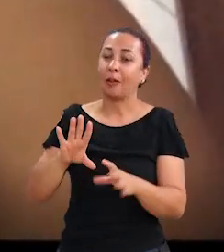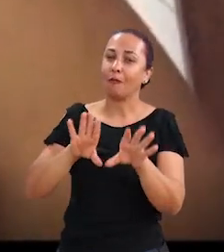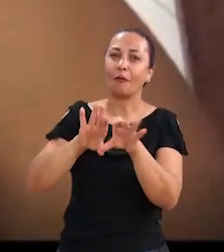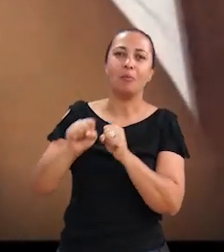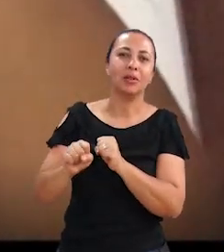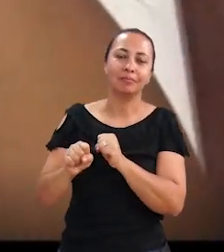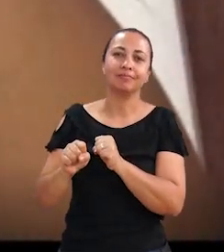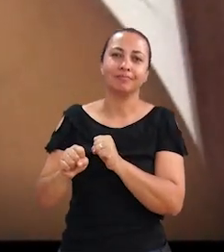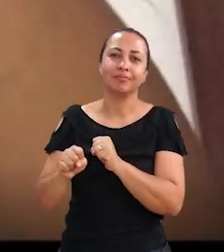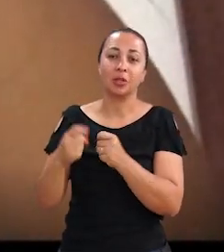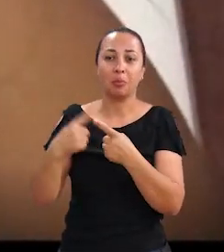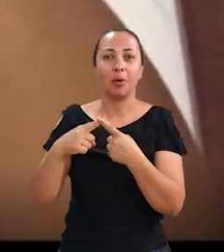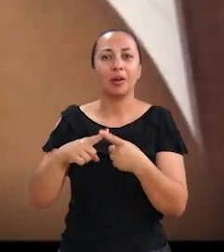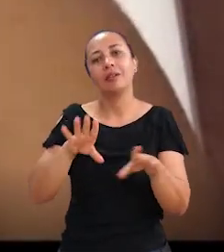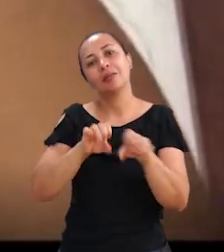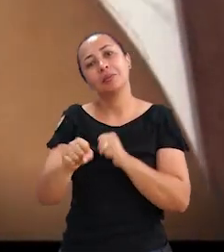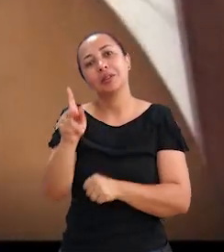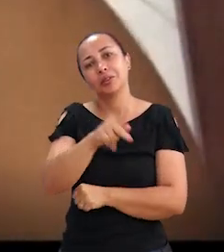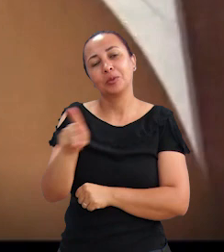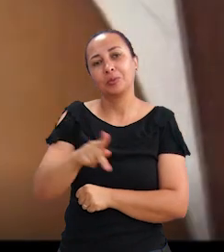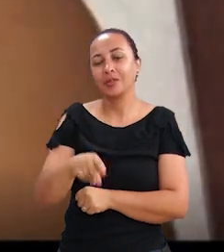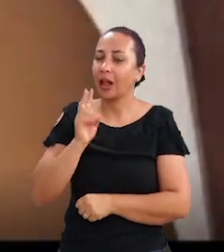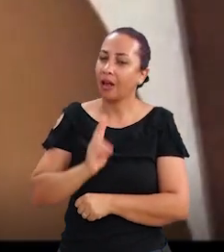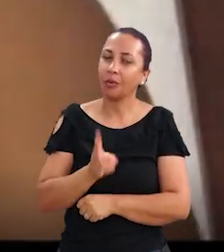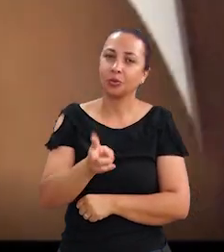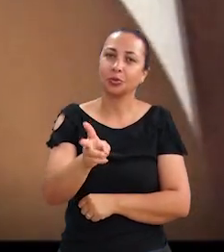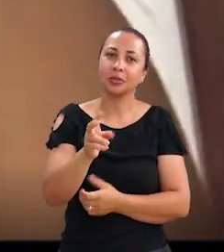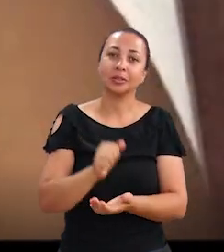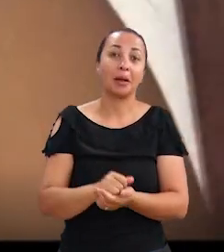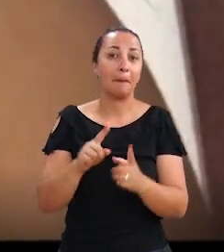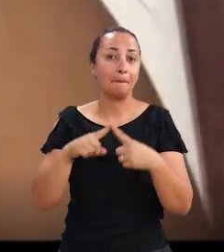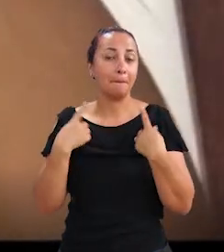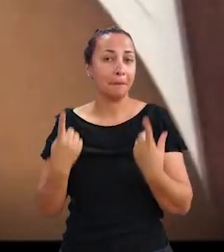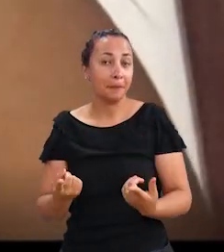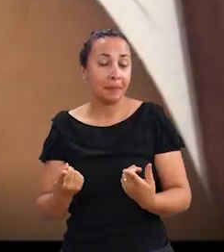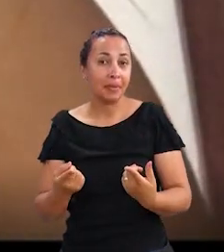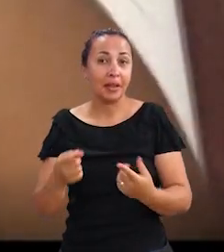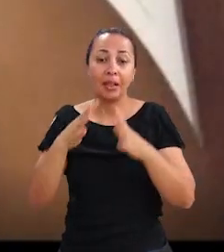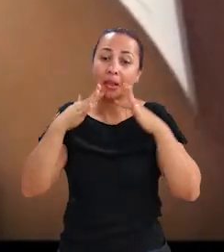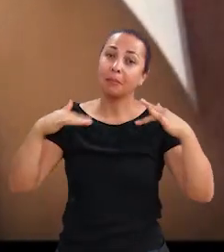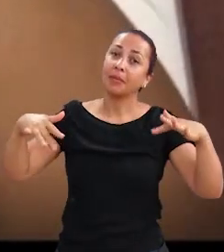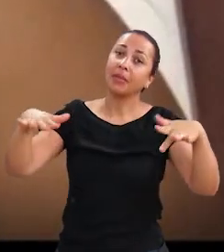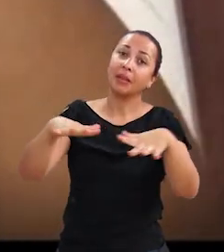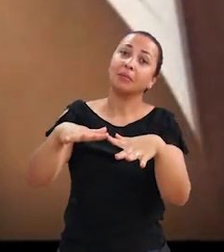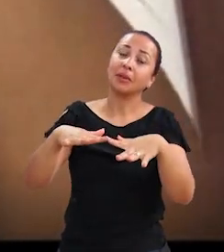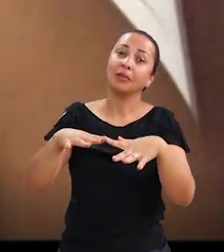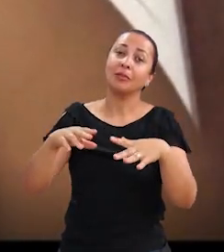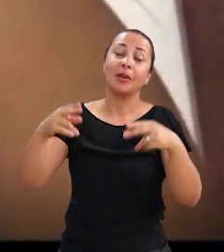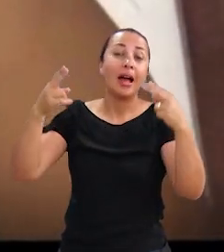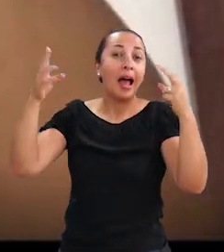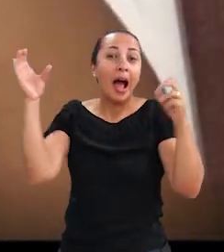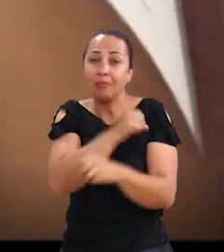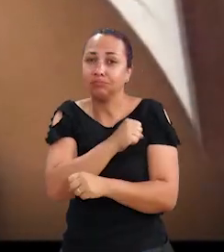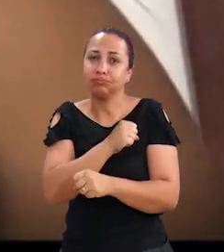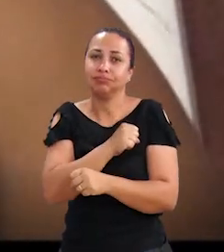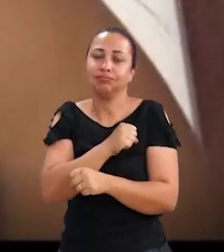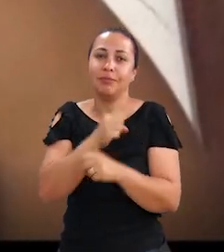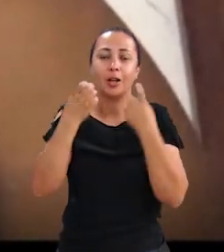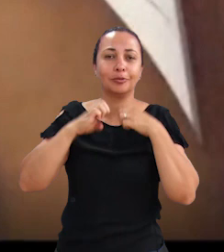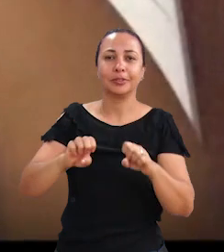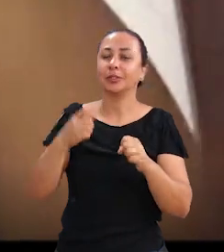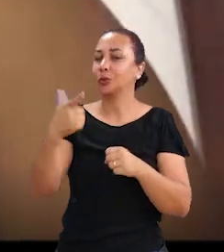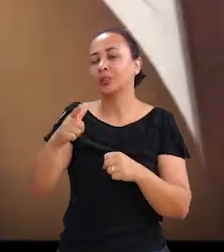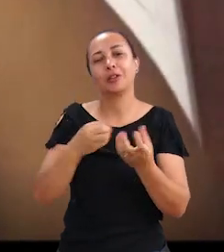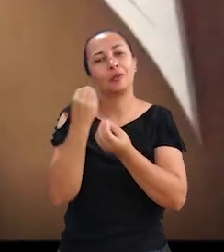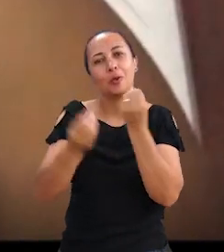formação, porque assim, a formação do professor ela é continuada. Só que no momento da pandemia foi em urgência,